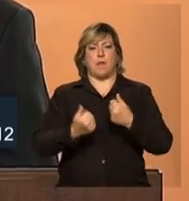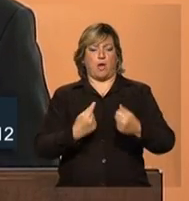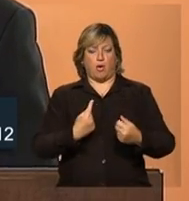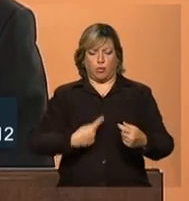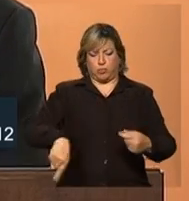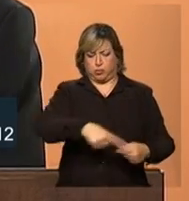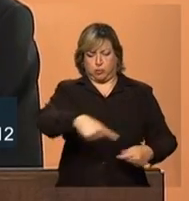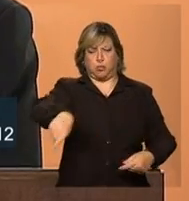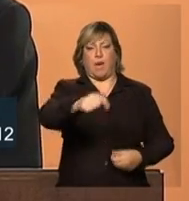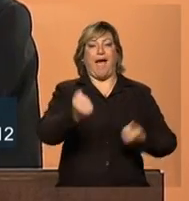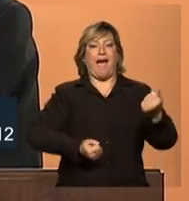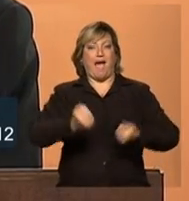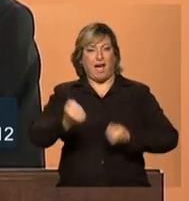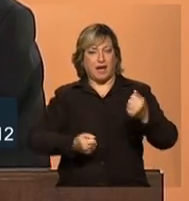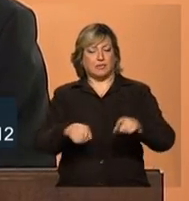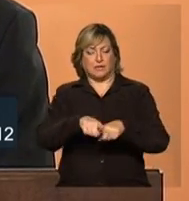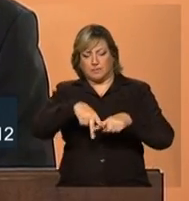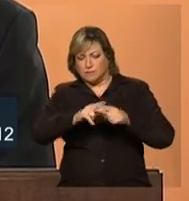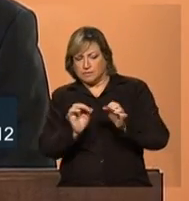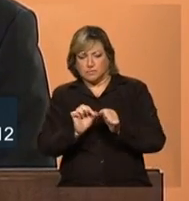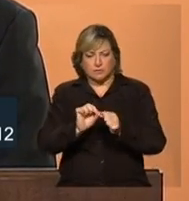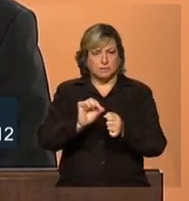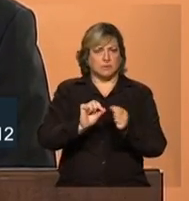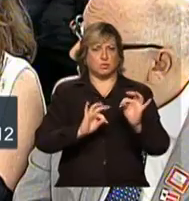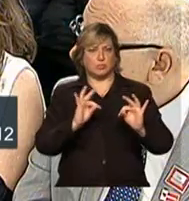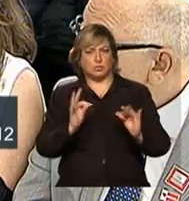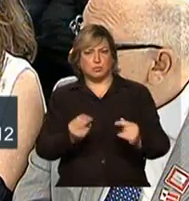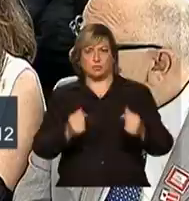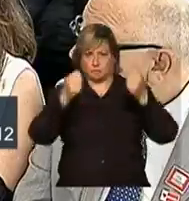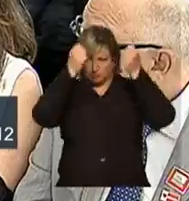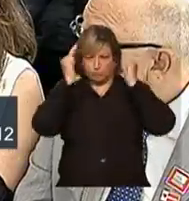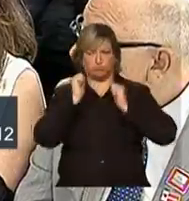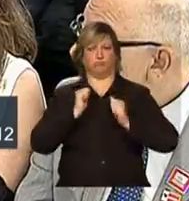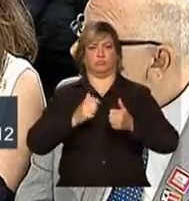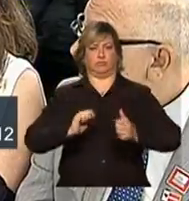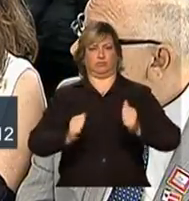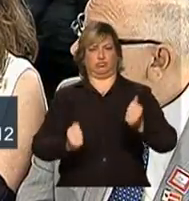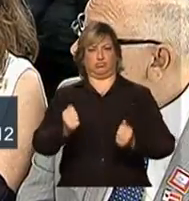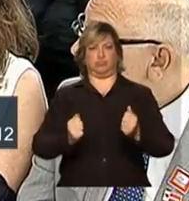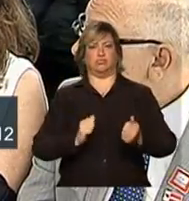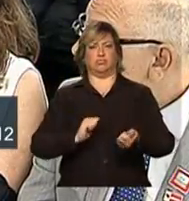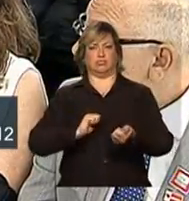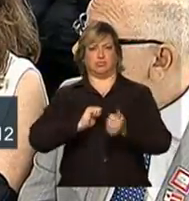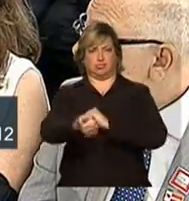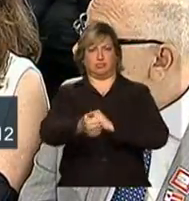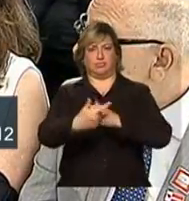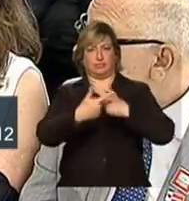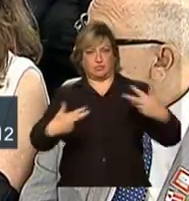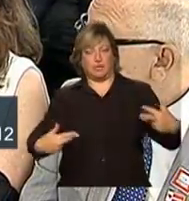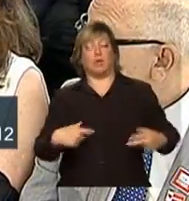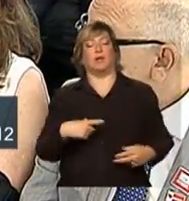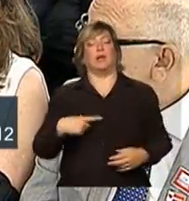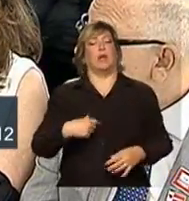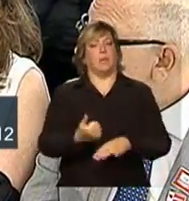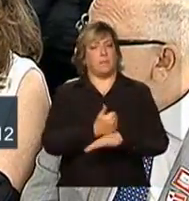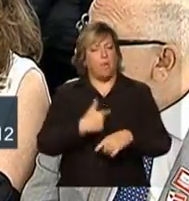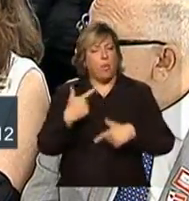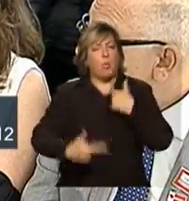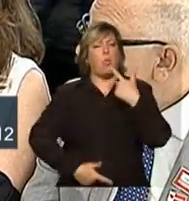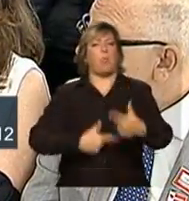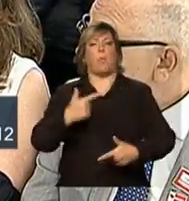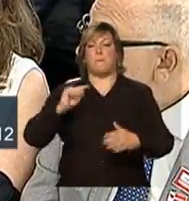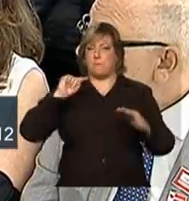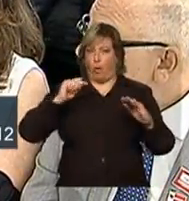circuitos, melhorar os carros, melhorar equipamento de piloto, melhorar as equipes de resgate. Foi um trabalho